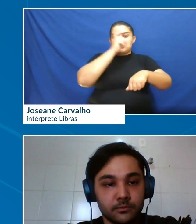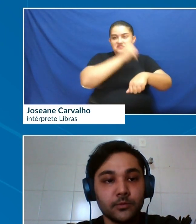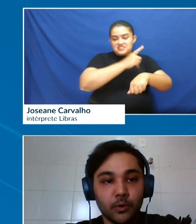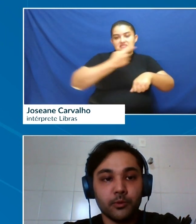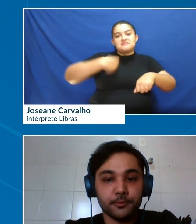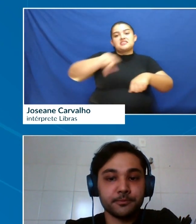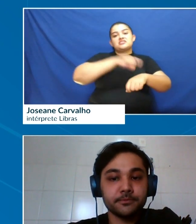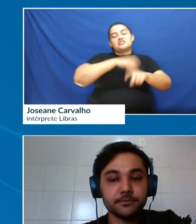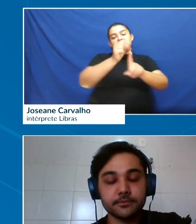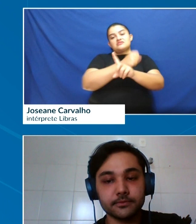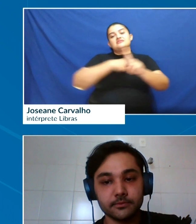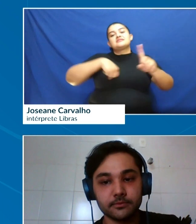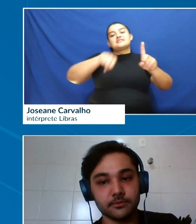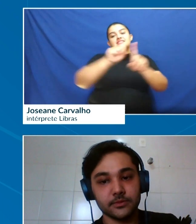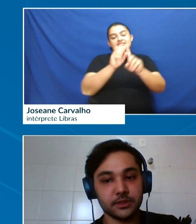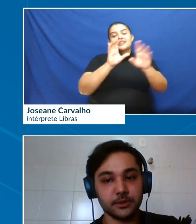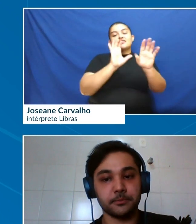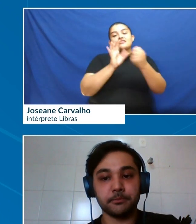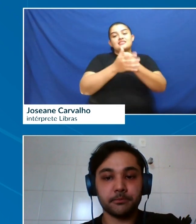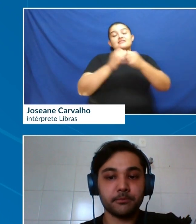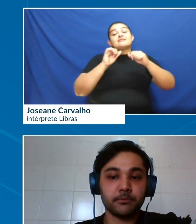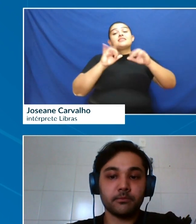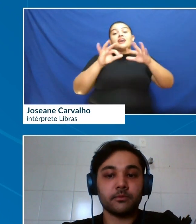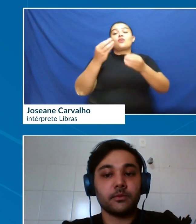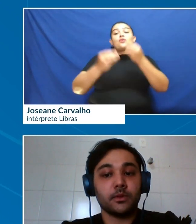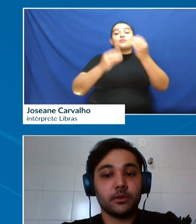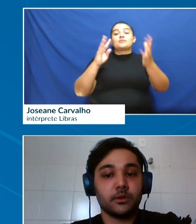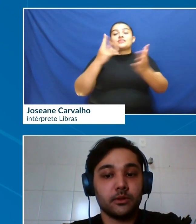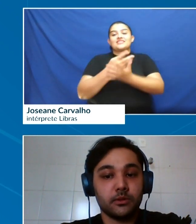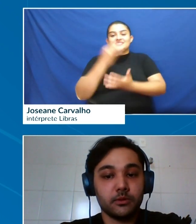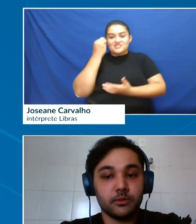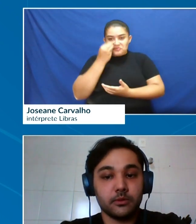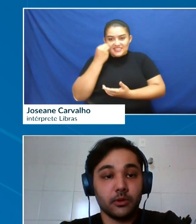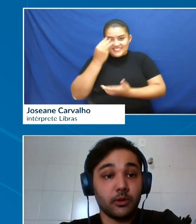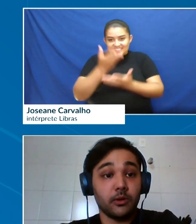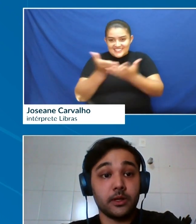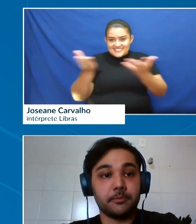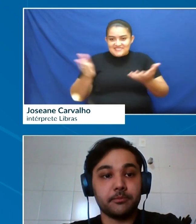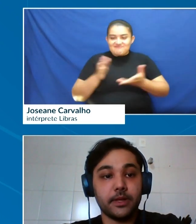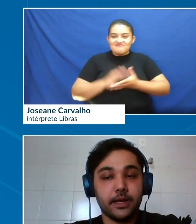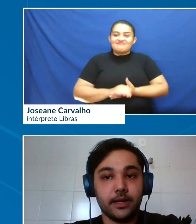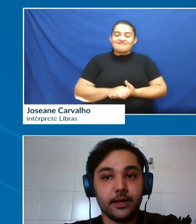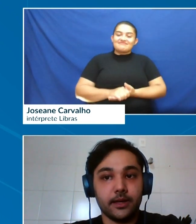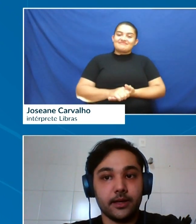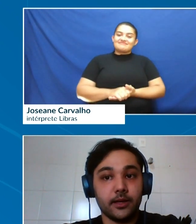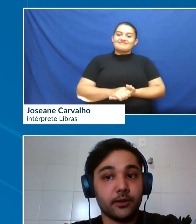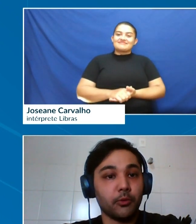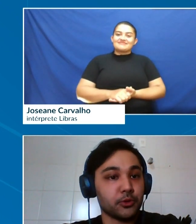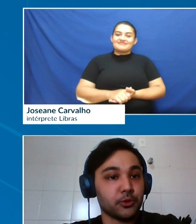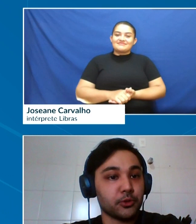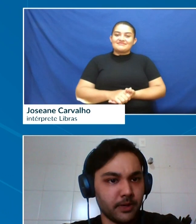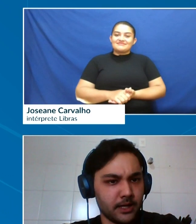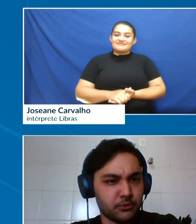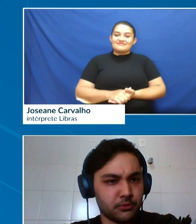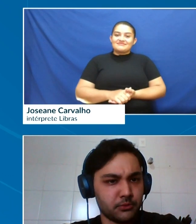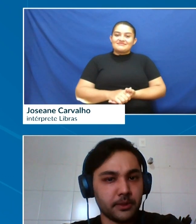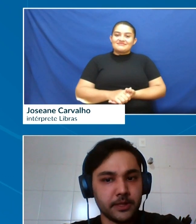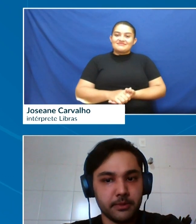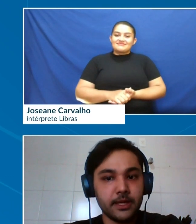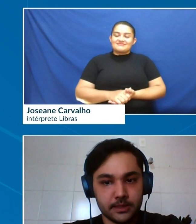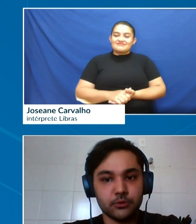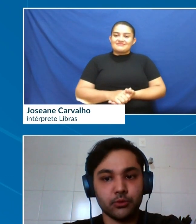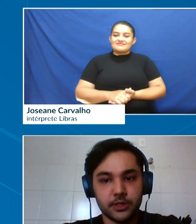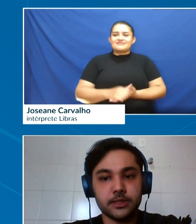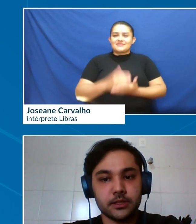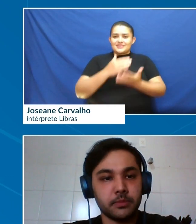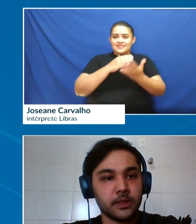né, dos anos anteriores. Como que foi essa experiência para você? Olha, começou em março a